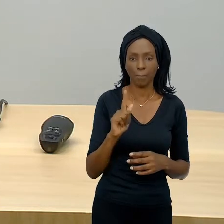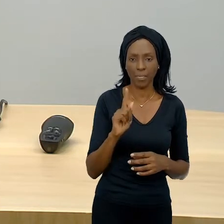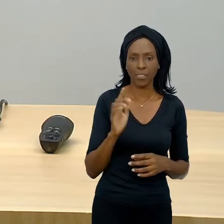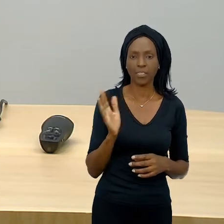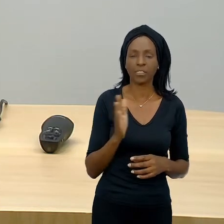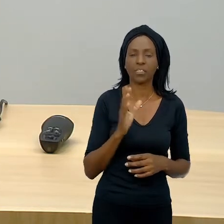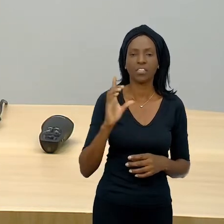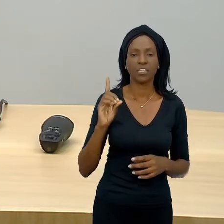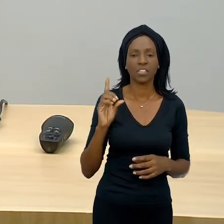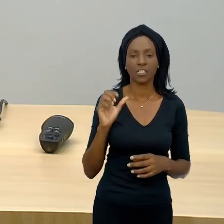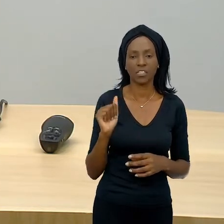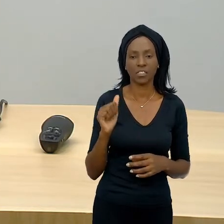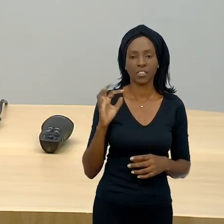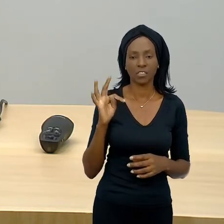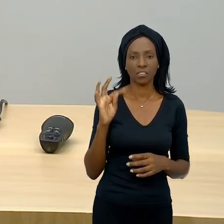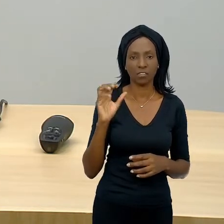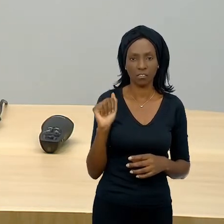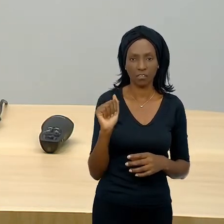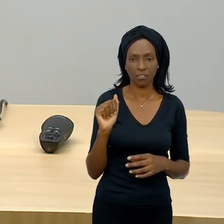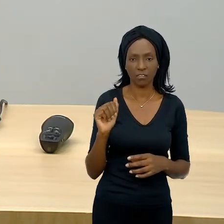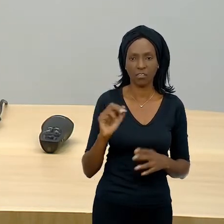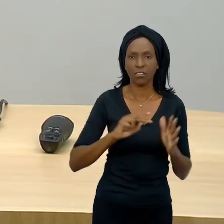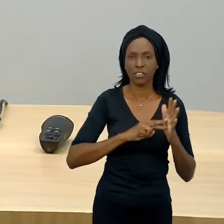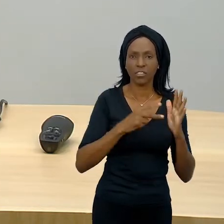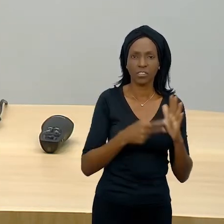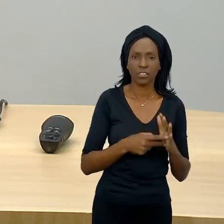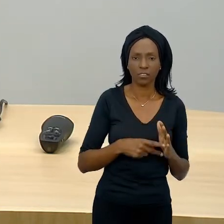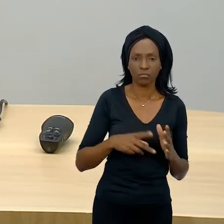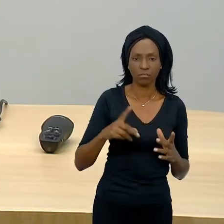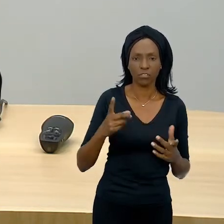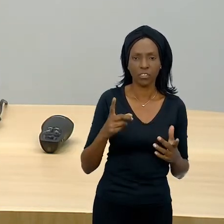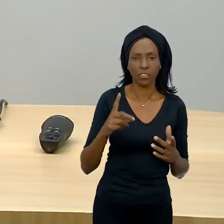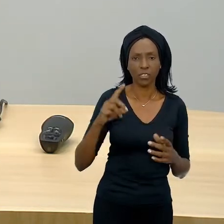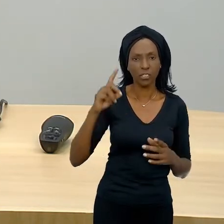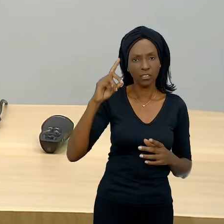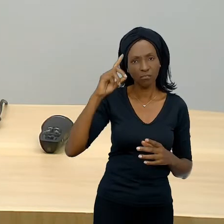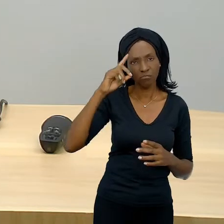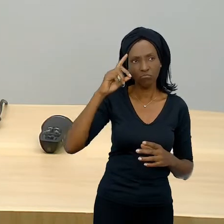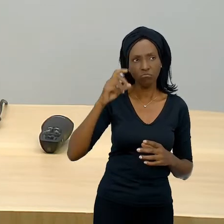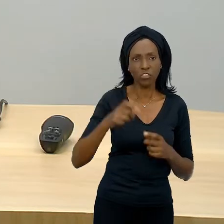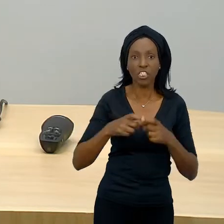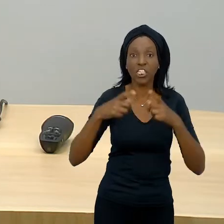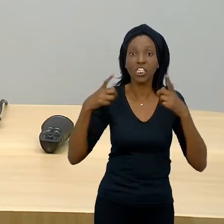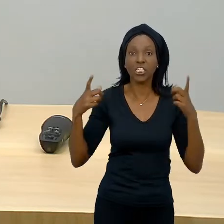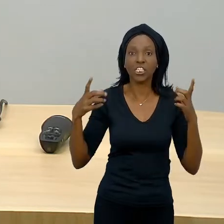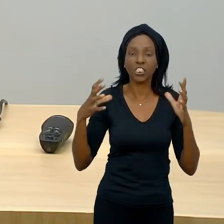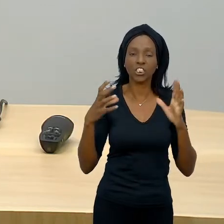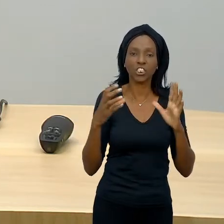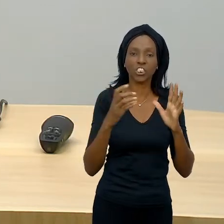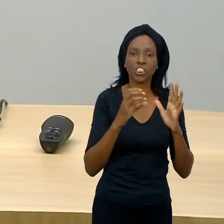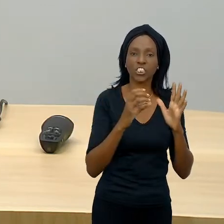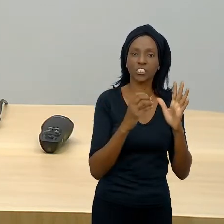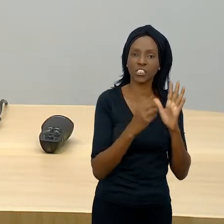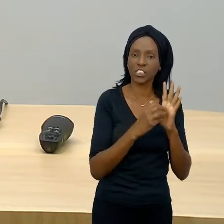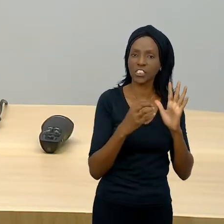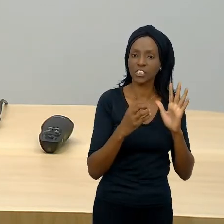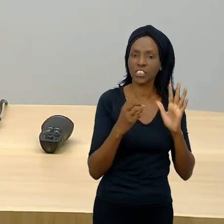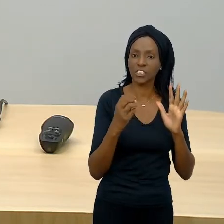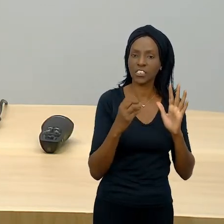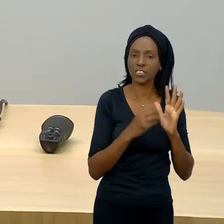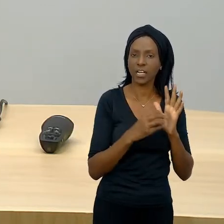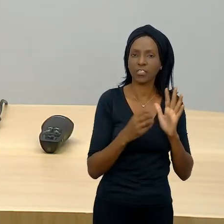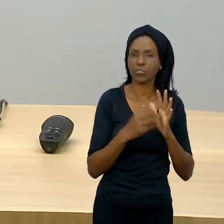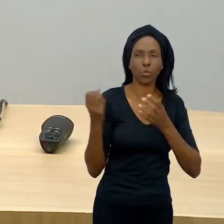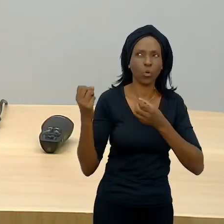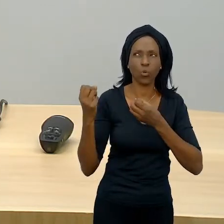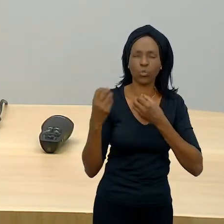que significa grande dado, grandes dados, enfim. E a gente vai tentar destrinchar um pouquinho mais o